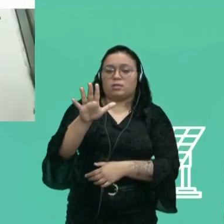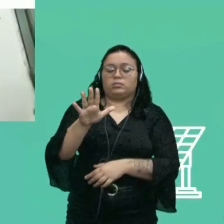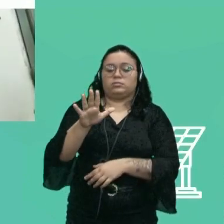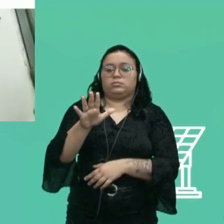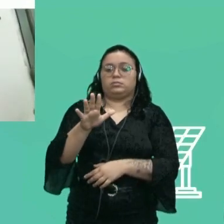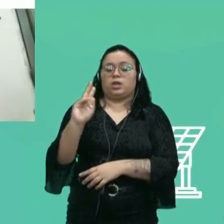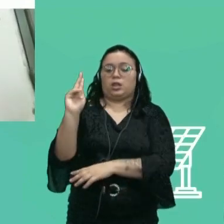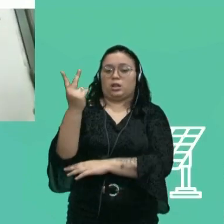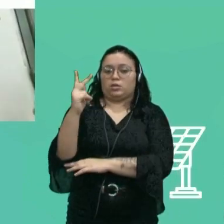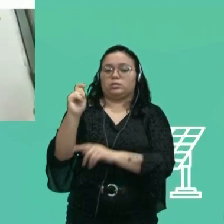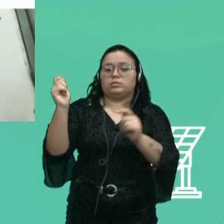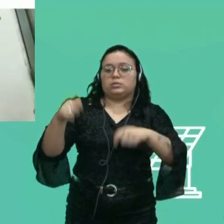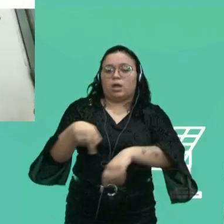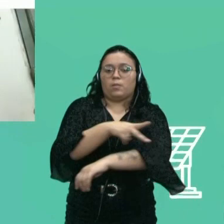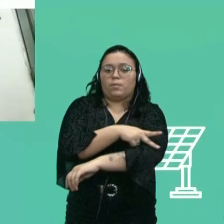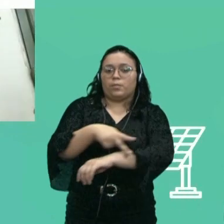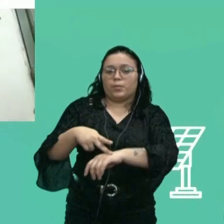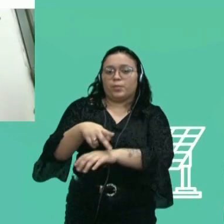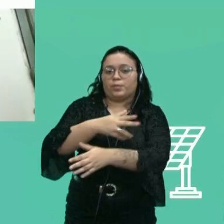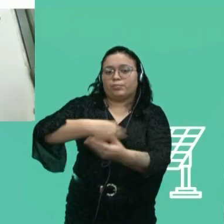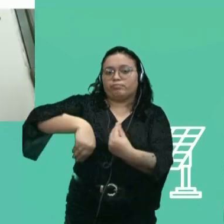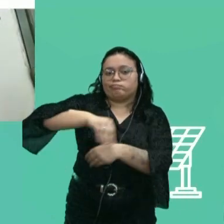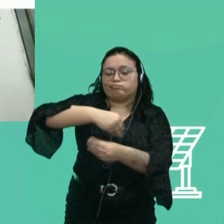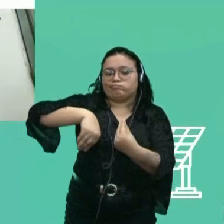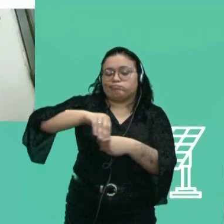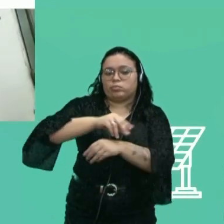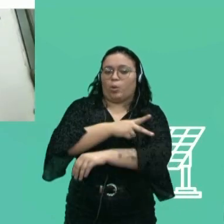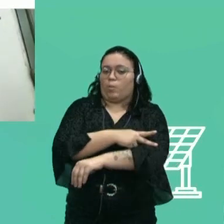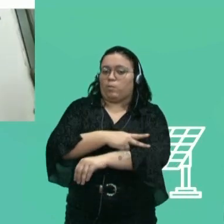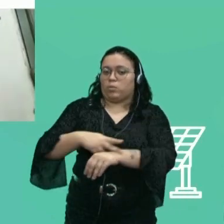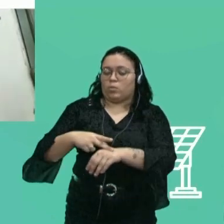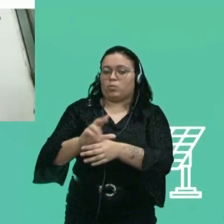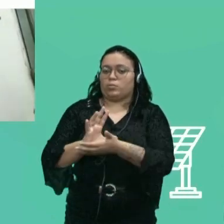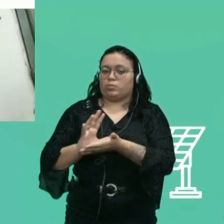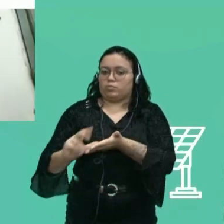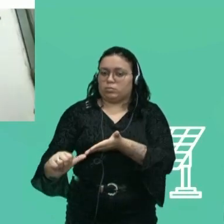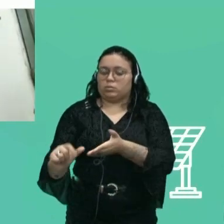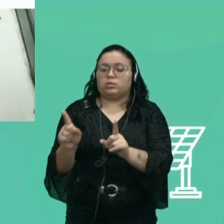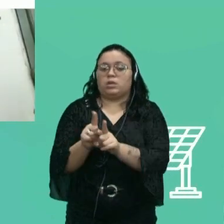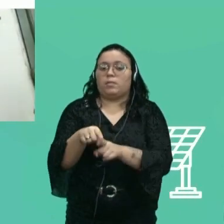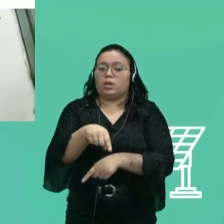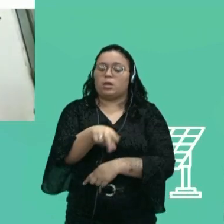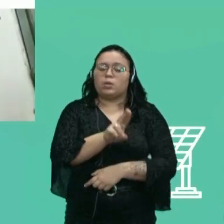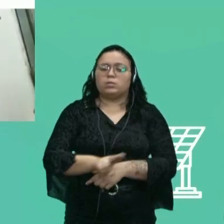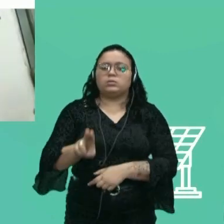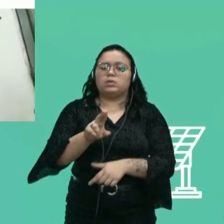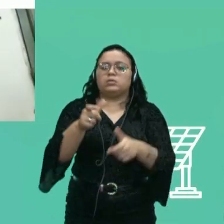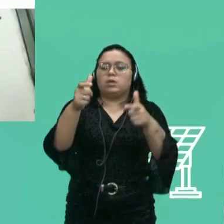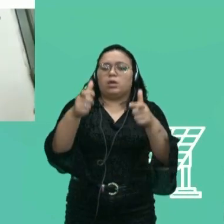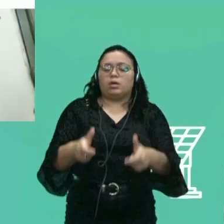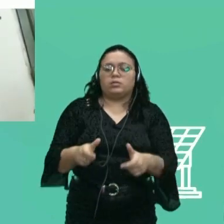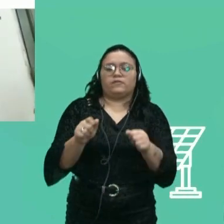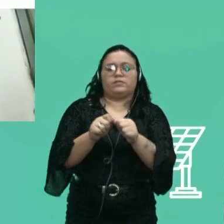pode ser purificado, dando origem ao hidrogênio verde. E este, por sua vez, pode ser utilizado para fins